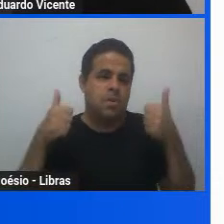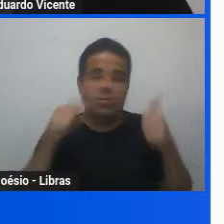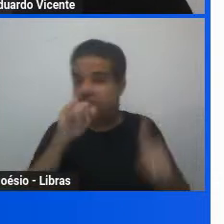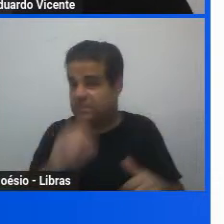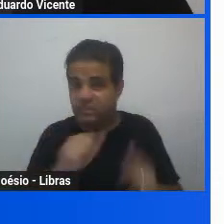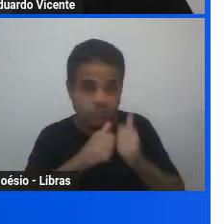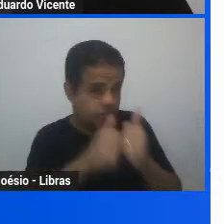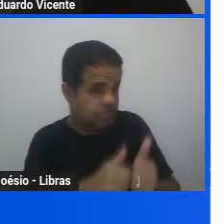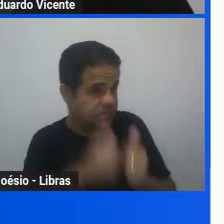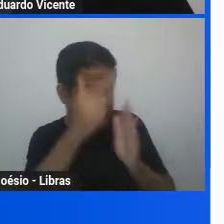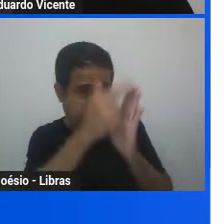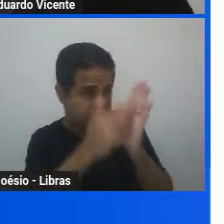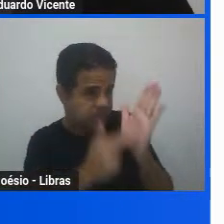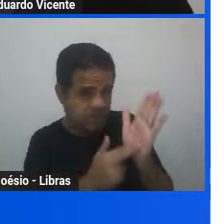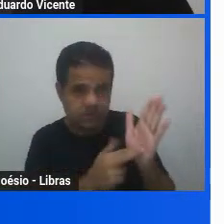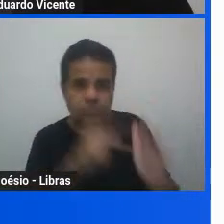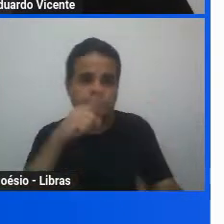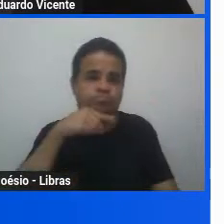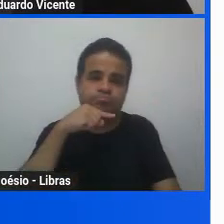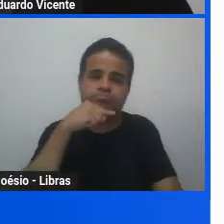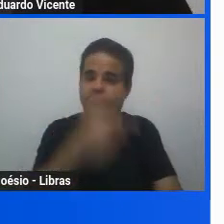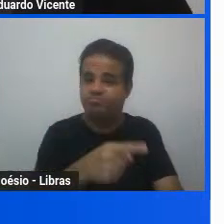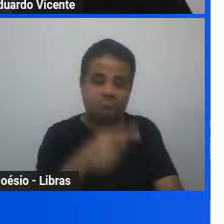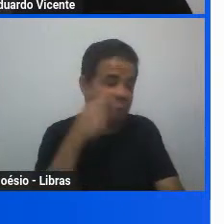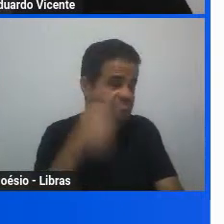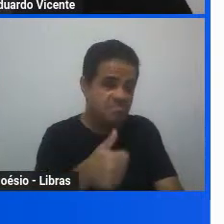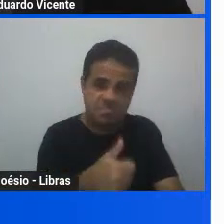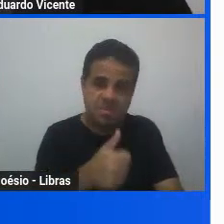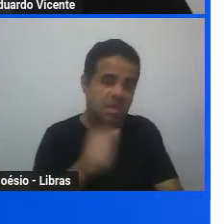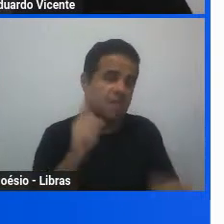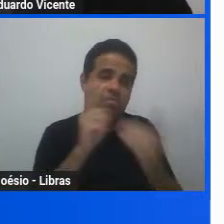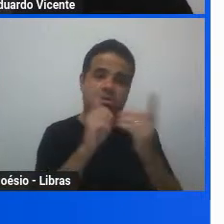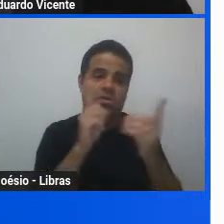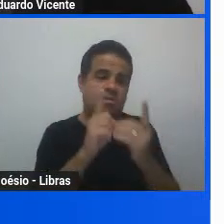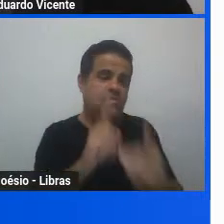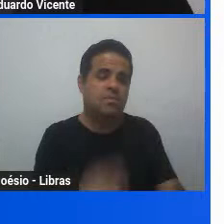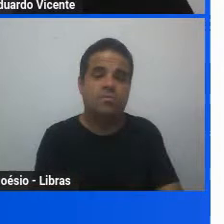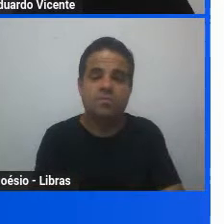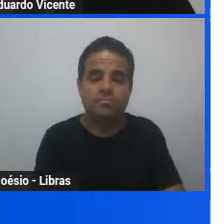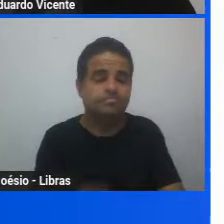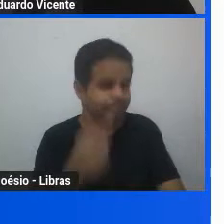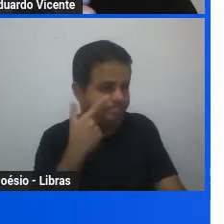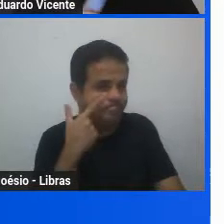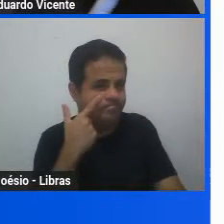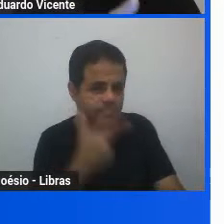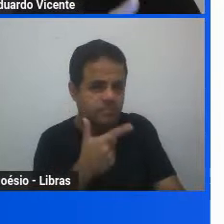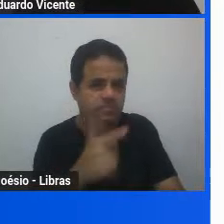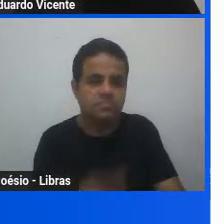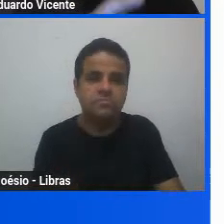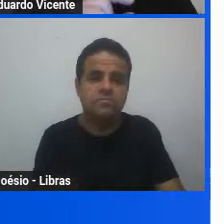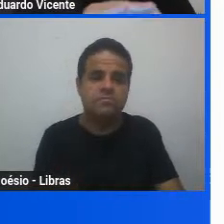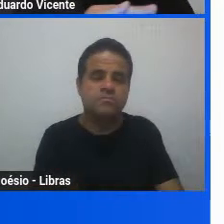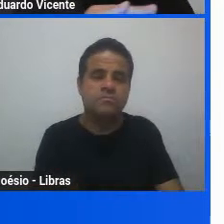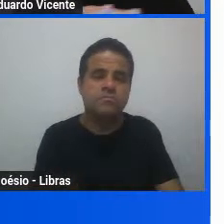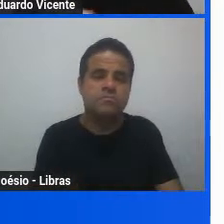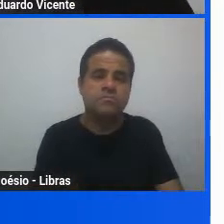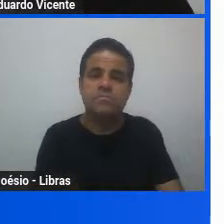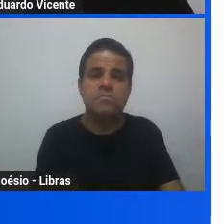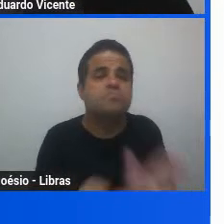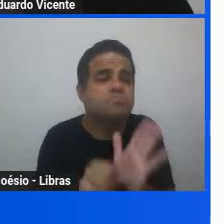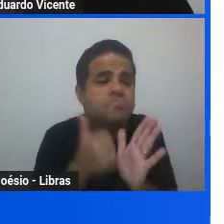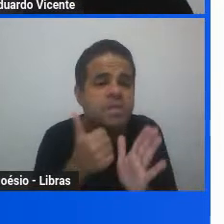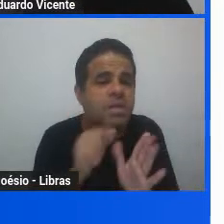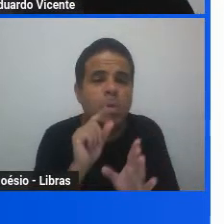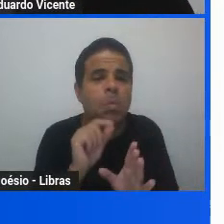essa cadeia, eu não vou ter êxito no meu atendimento. Vejam, o primeiro elo que está